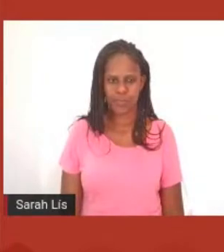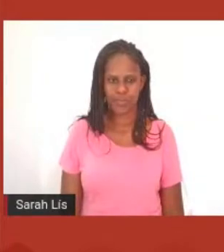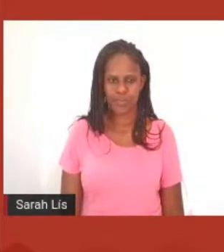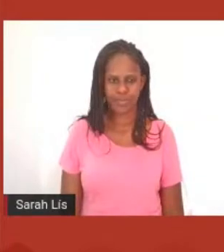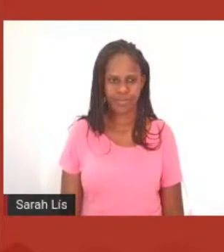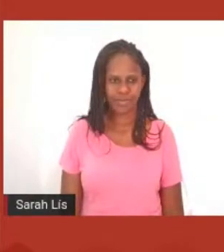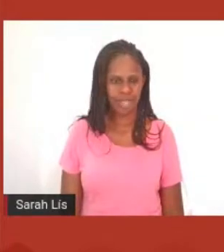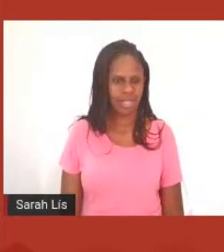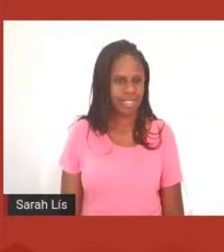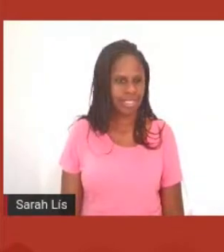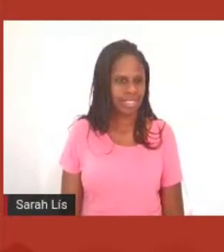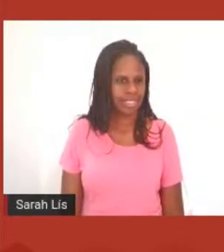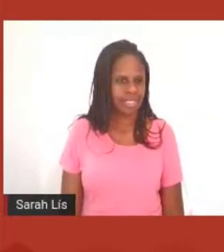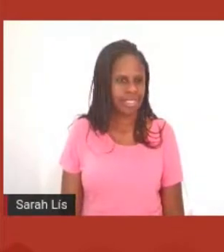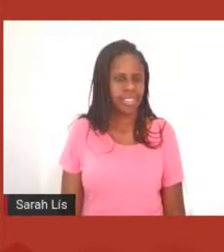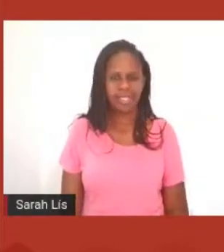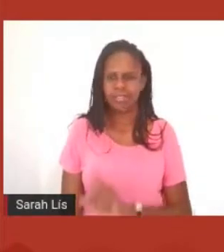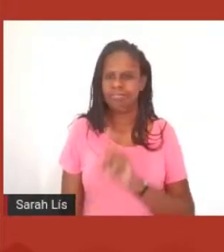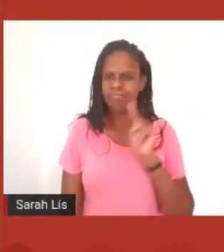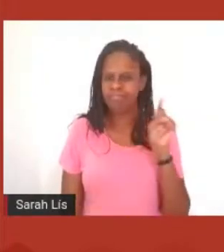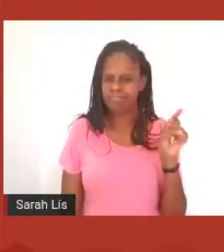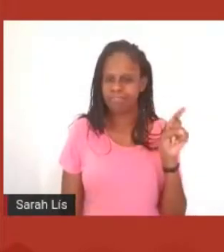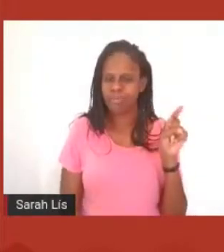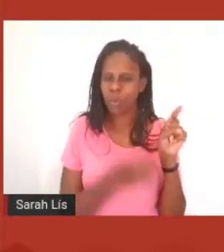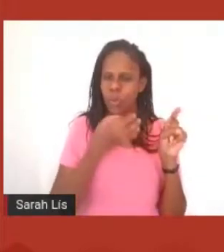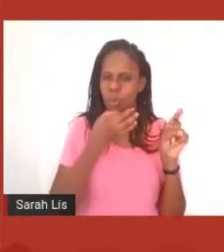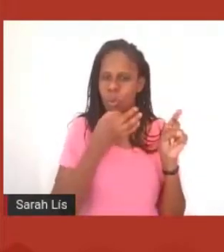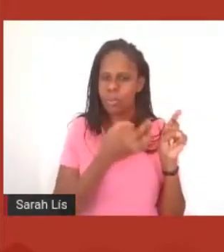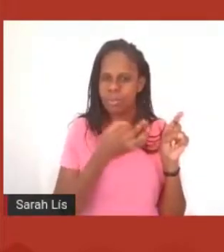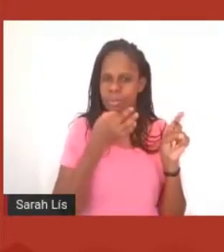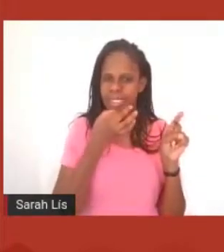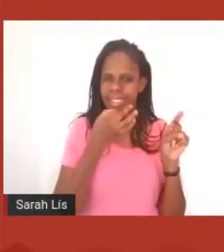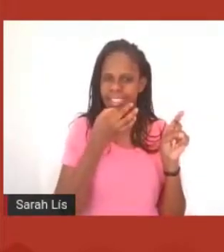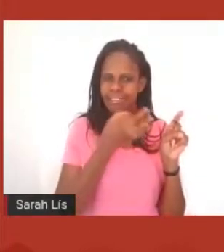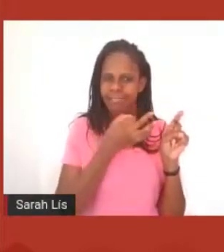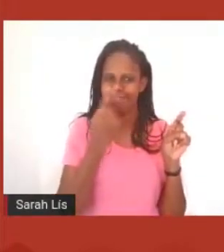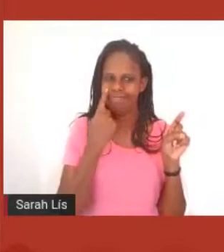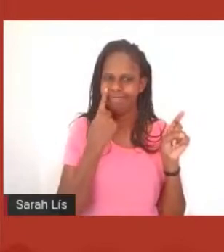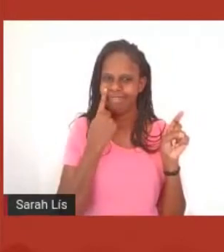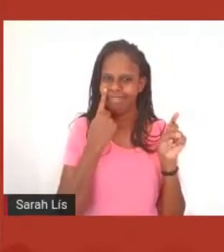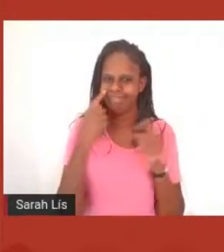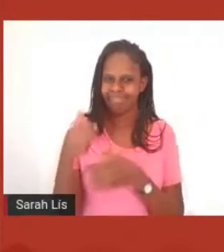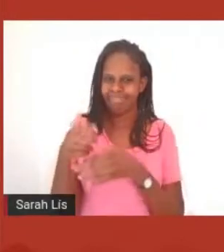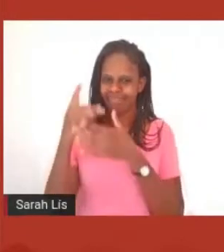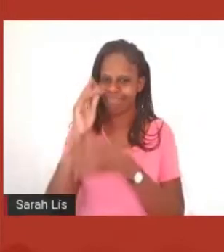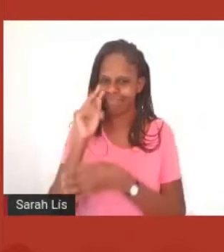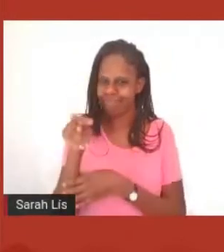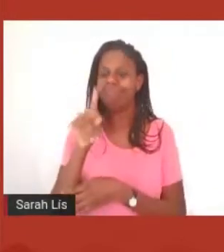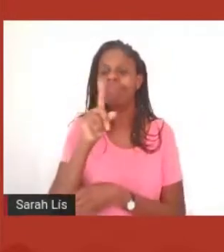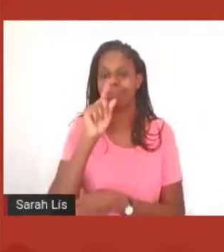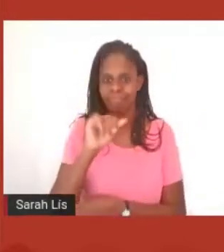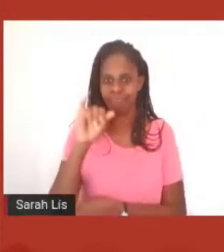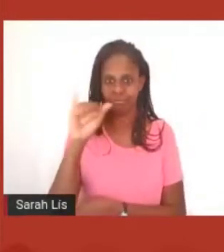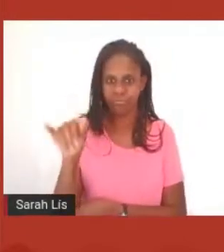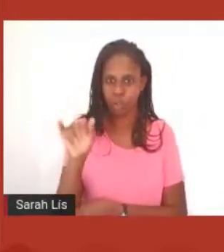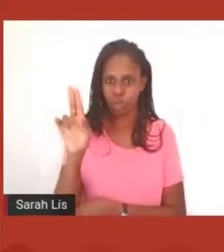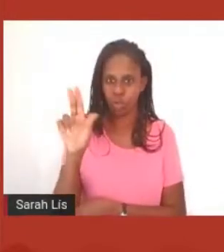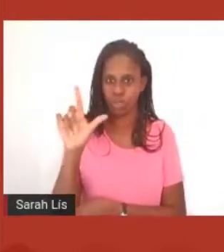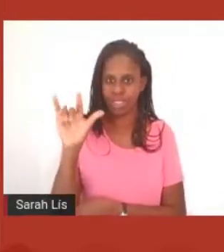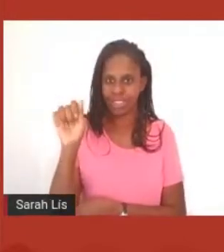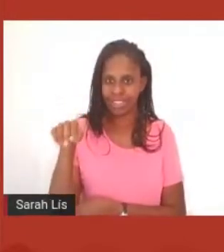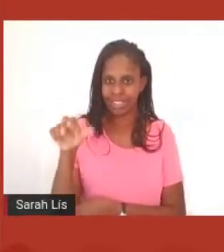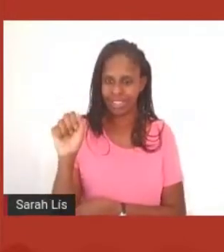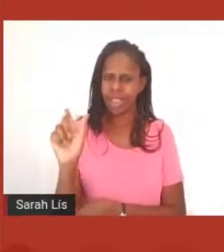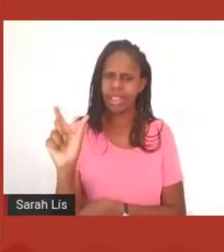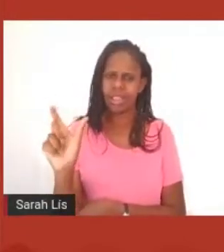Gente, no comentário, acho que foi, deixa eu ver aqui, eu sou meio ruim de... Acho que foi a Juliana, surgiu um termo novo aí,